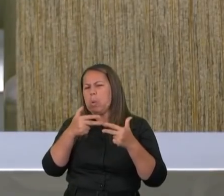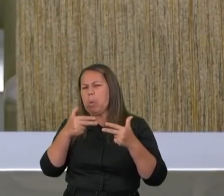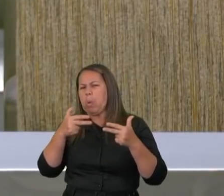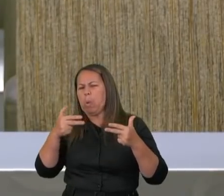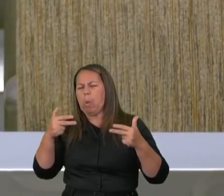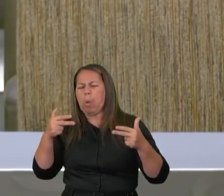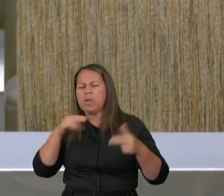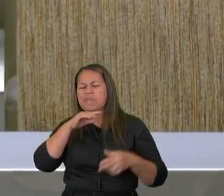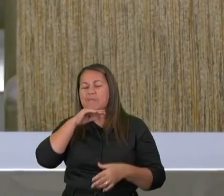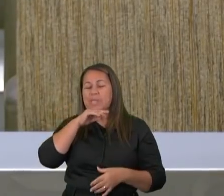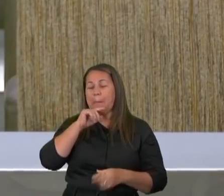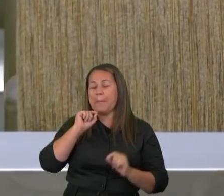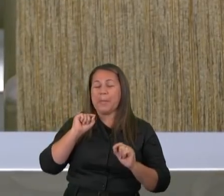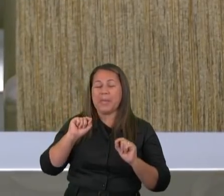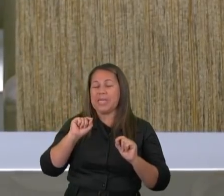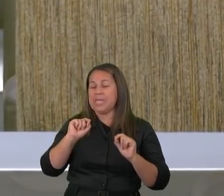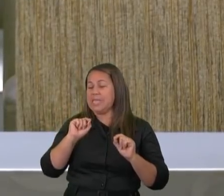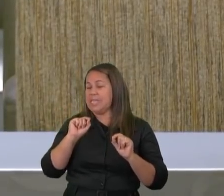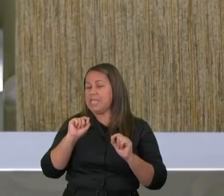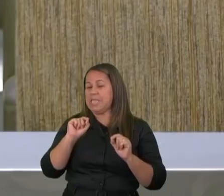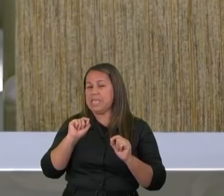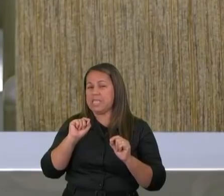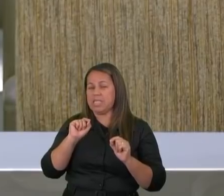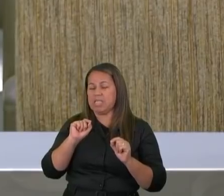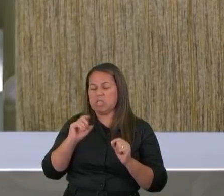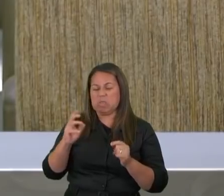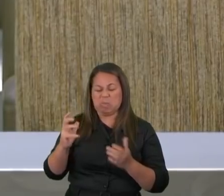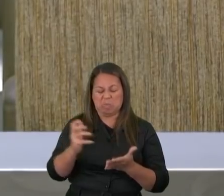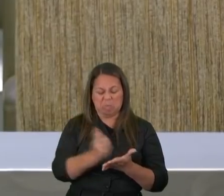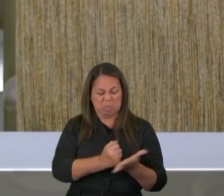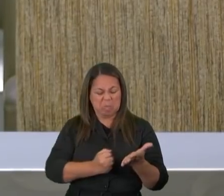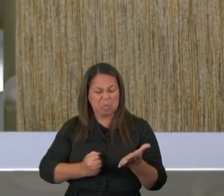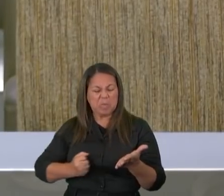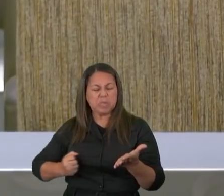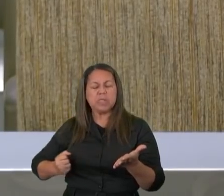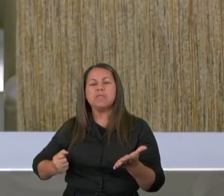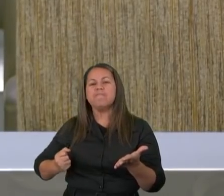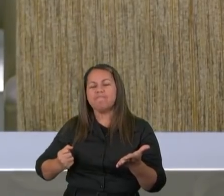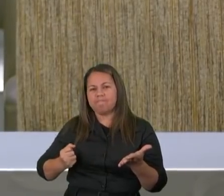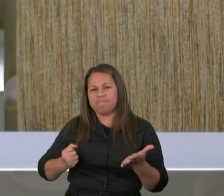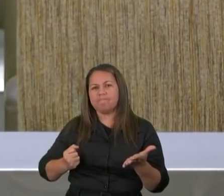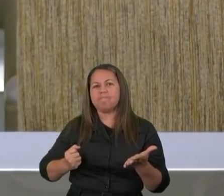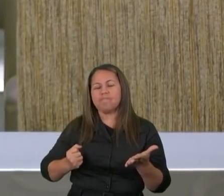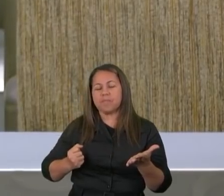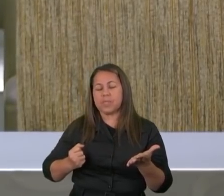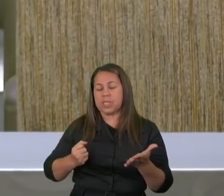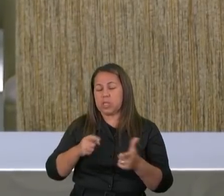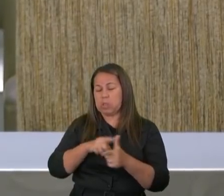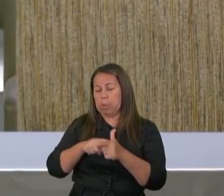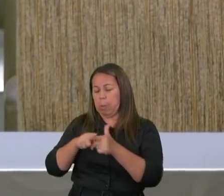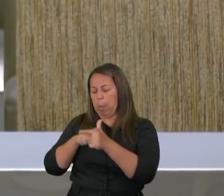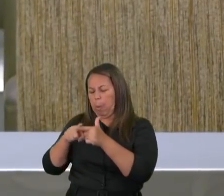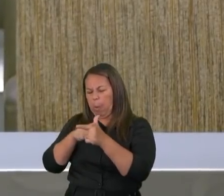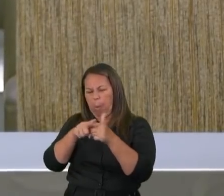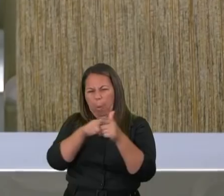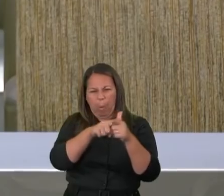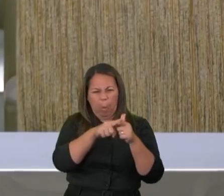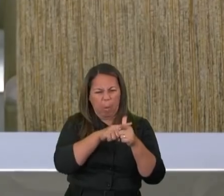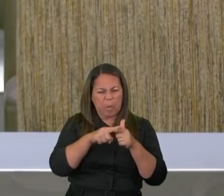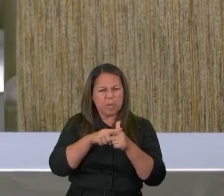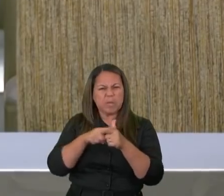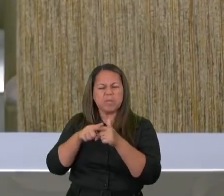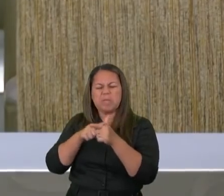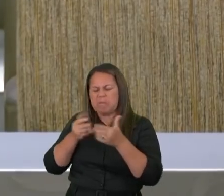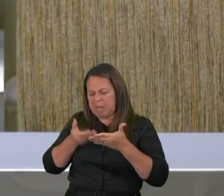que pela corrente fizesse arrebatar, para que pela corrente das águas levasse